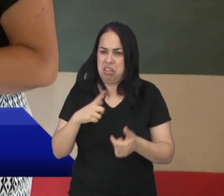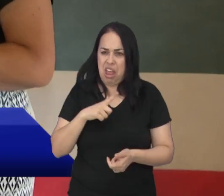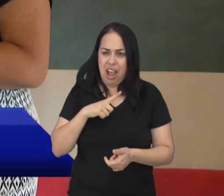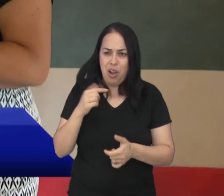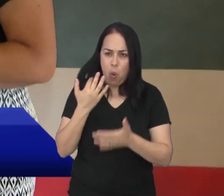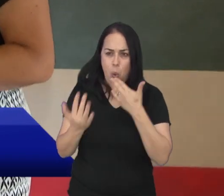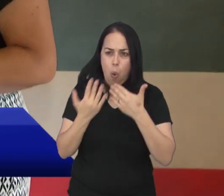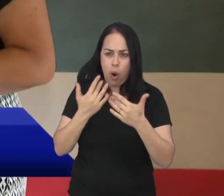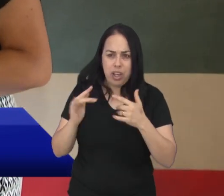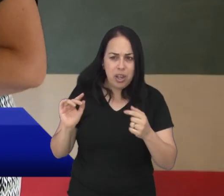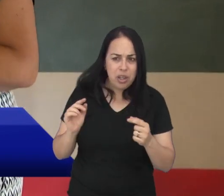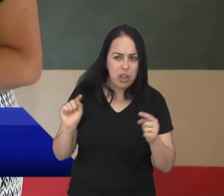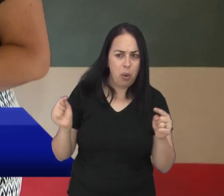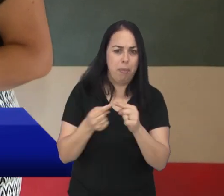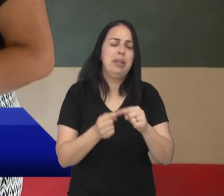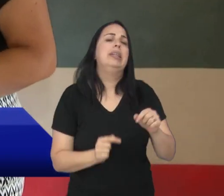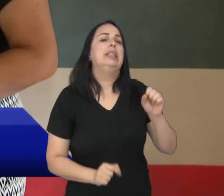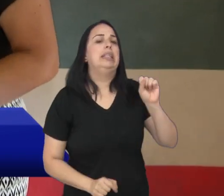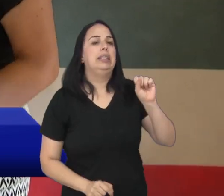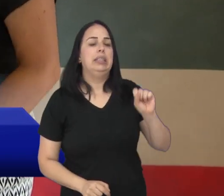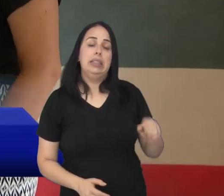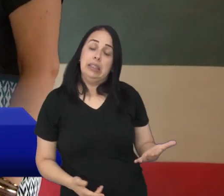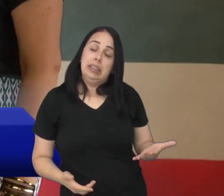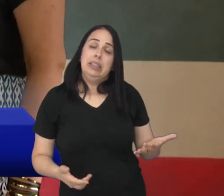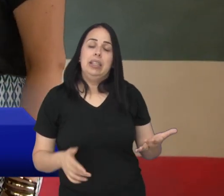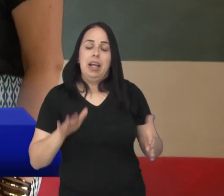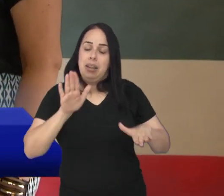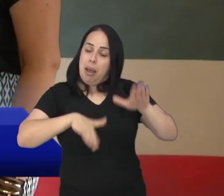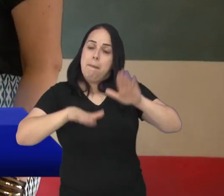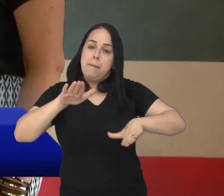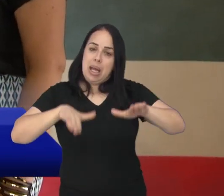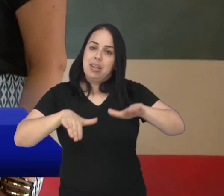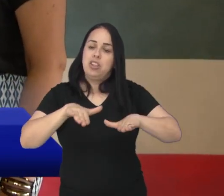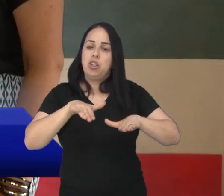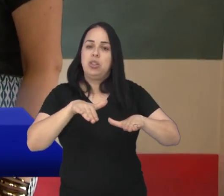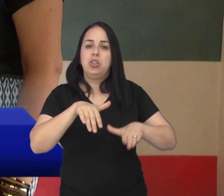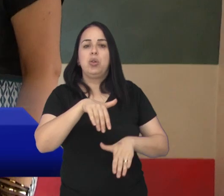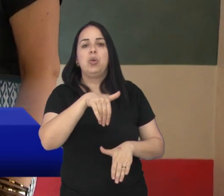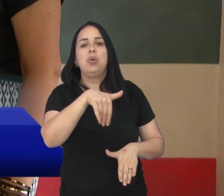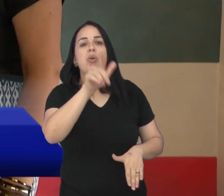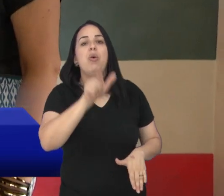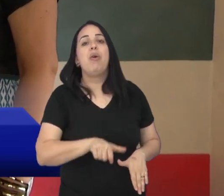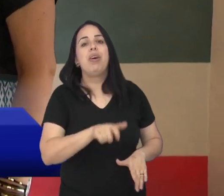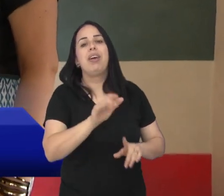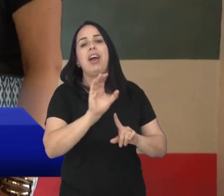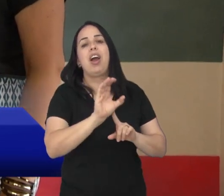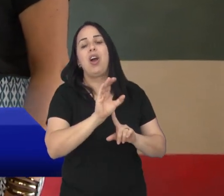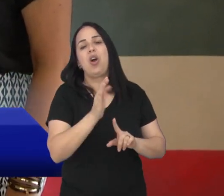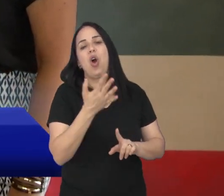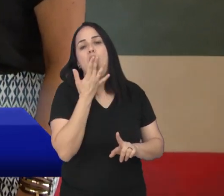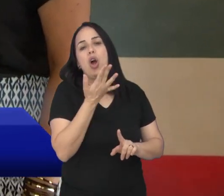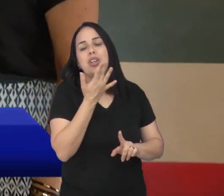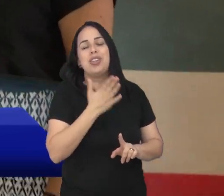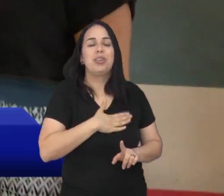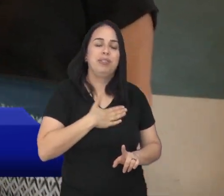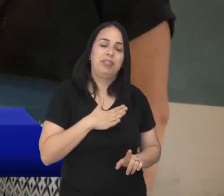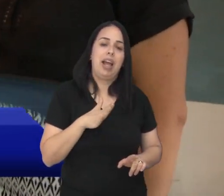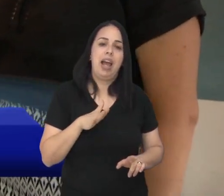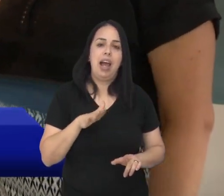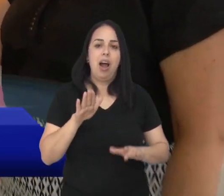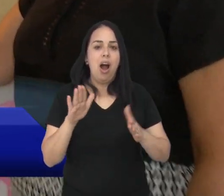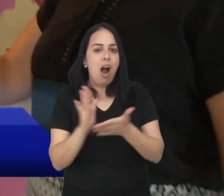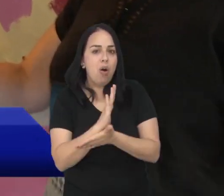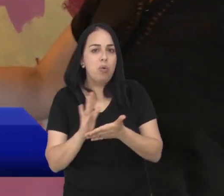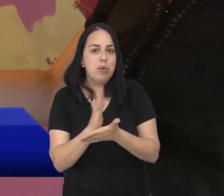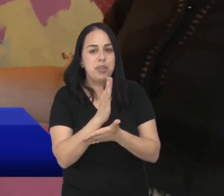Tem algumas cores específicas para cada coisa? Então, vai depender muito do cliente, né? De como que a pessoa gosta da sua casa.